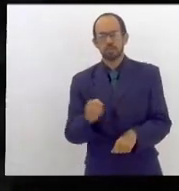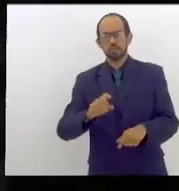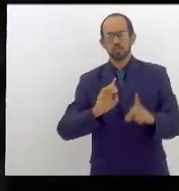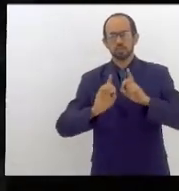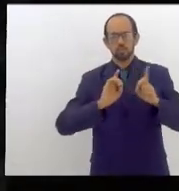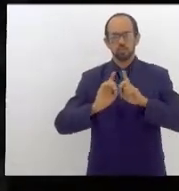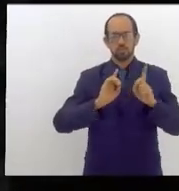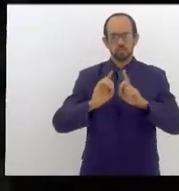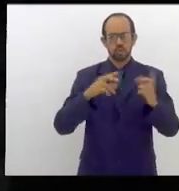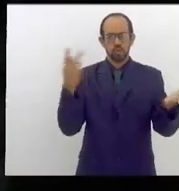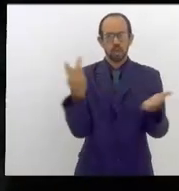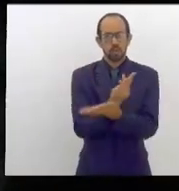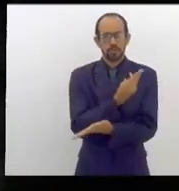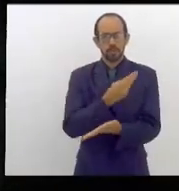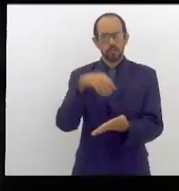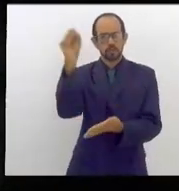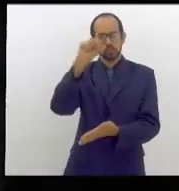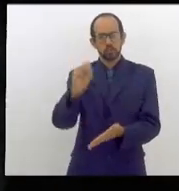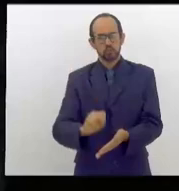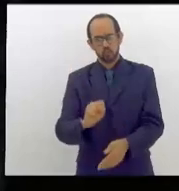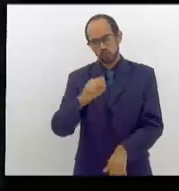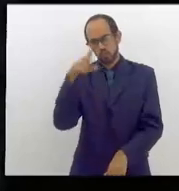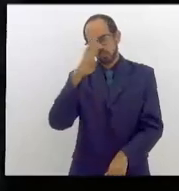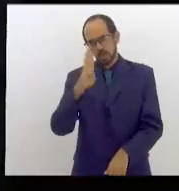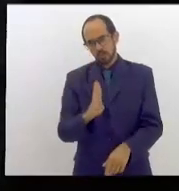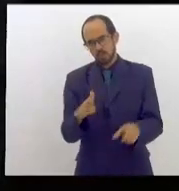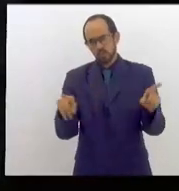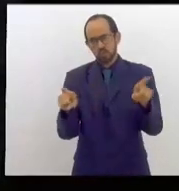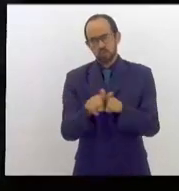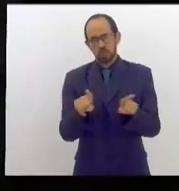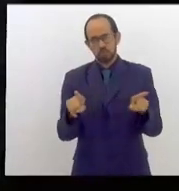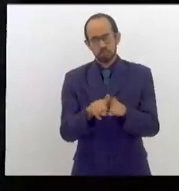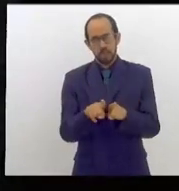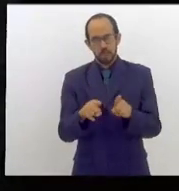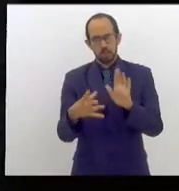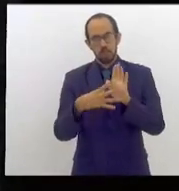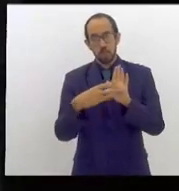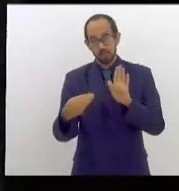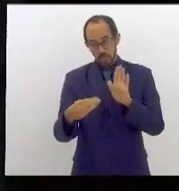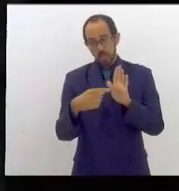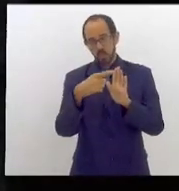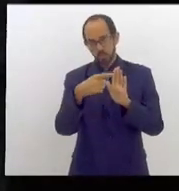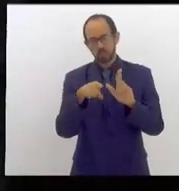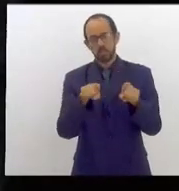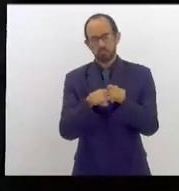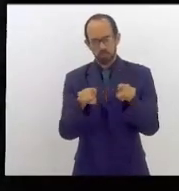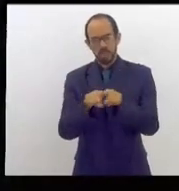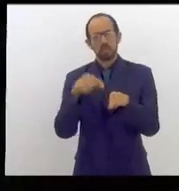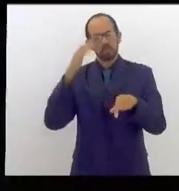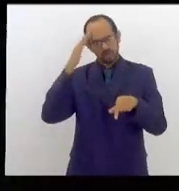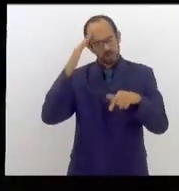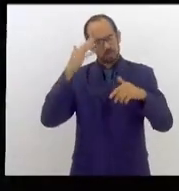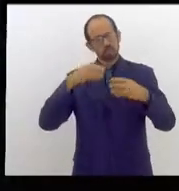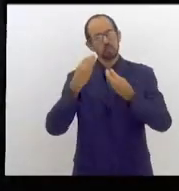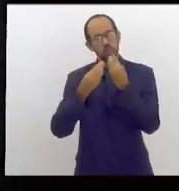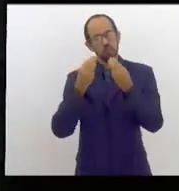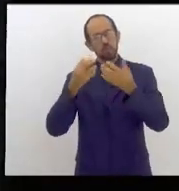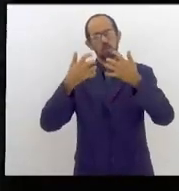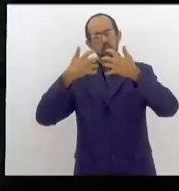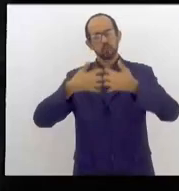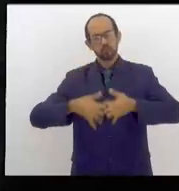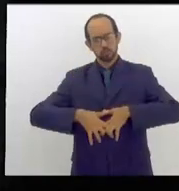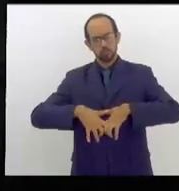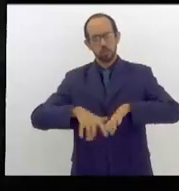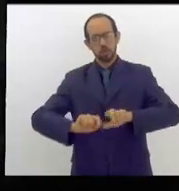como Paradigma e também entendemos como funciona a dinâmica perante a